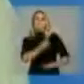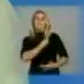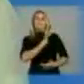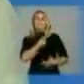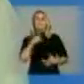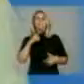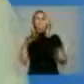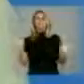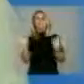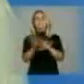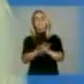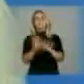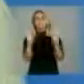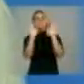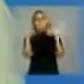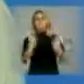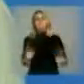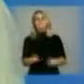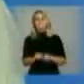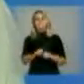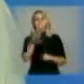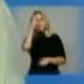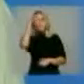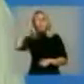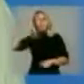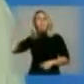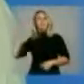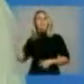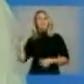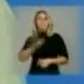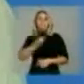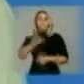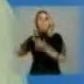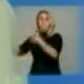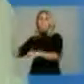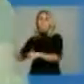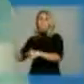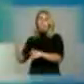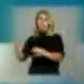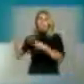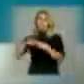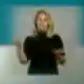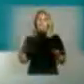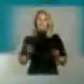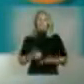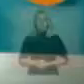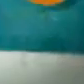final feliz sobre um ex-morador de antiga colônia. Voltamos já!